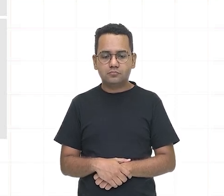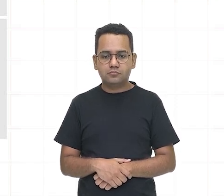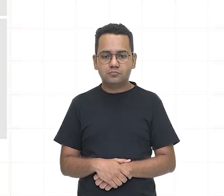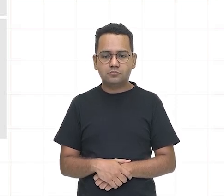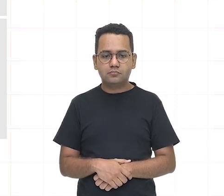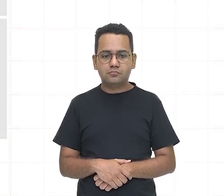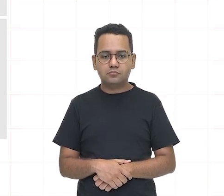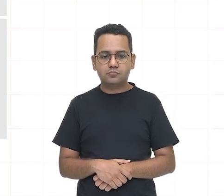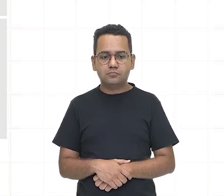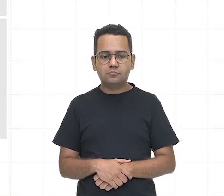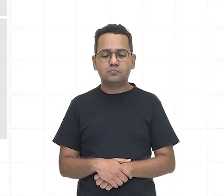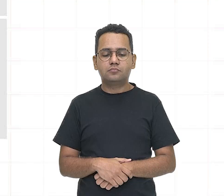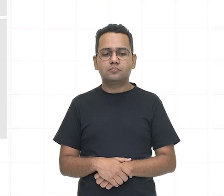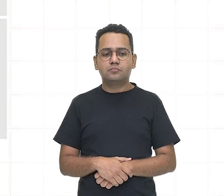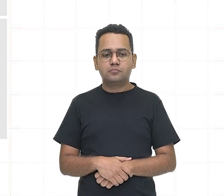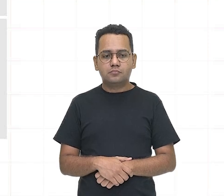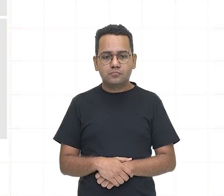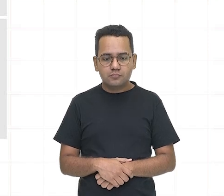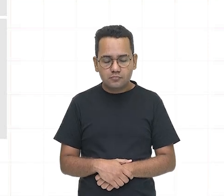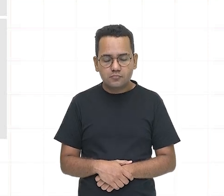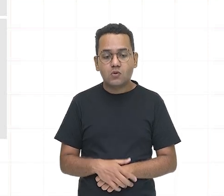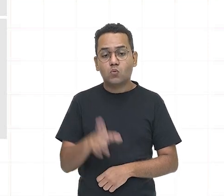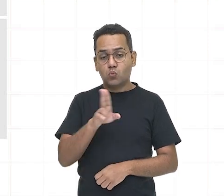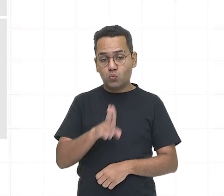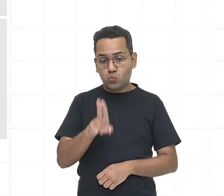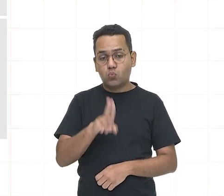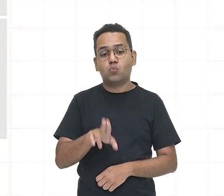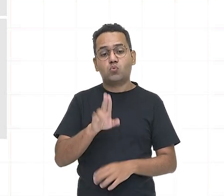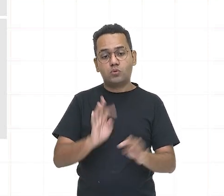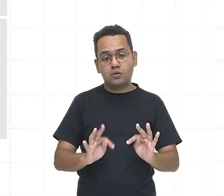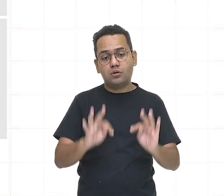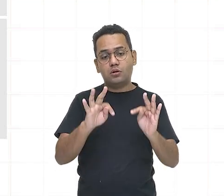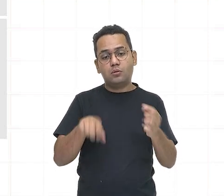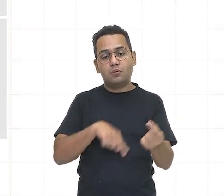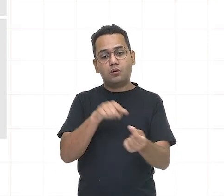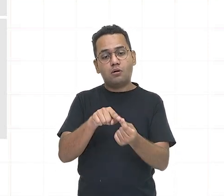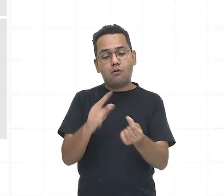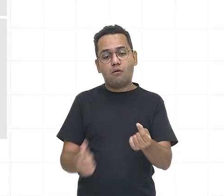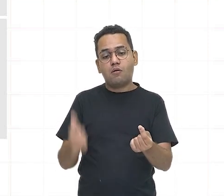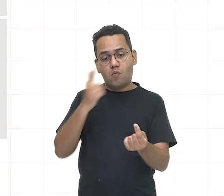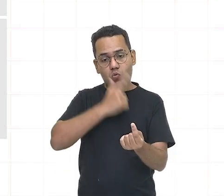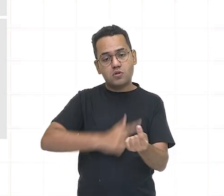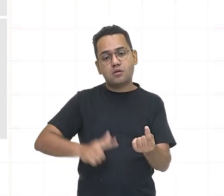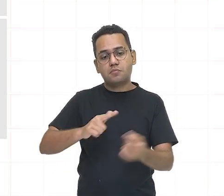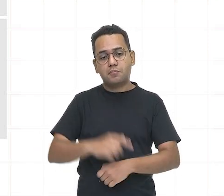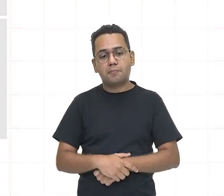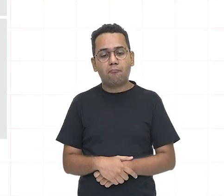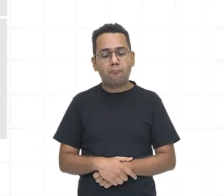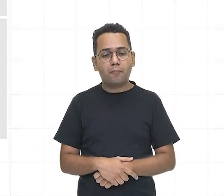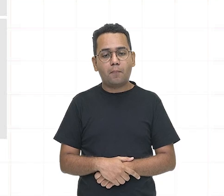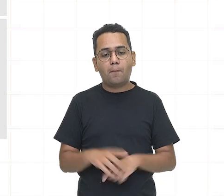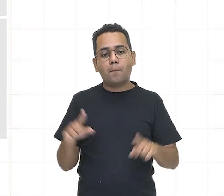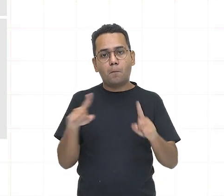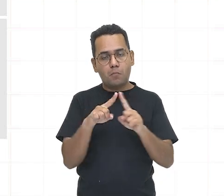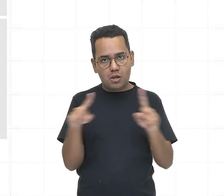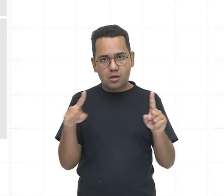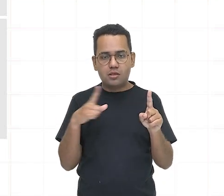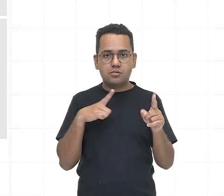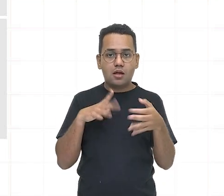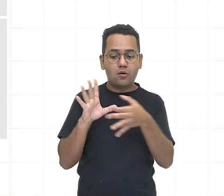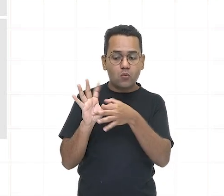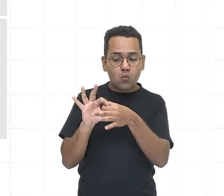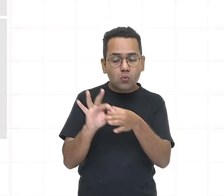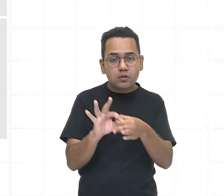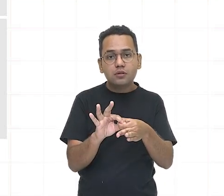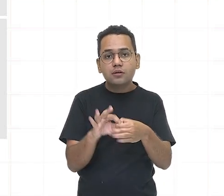objetivos, tá? Porém, existem aí situações em que é necessário, né,